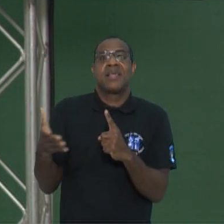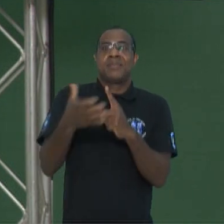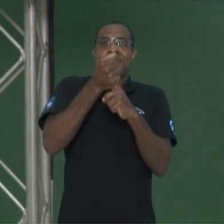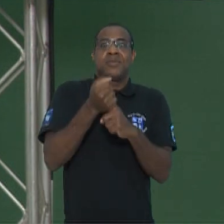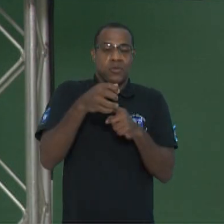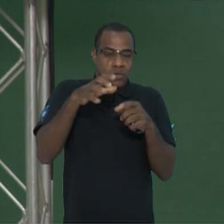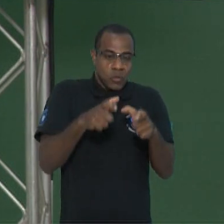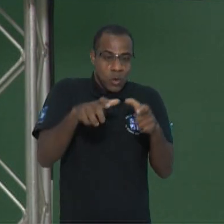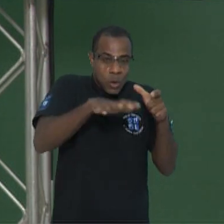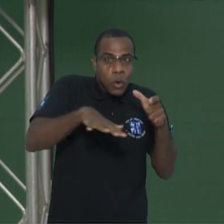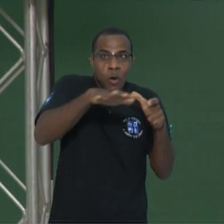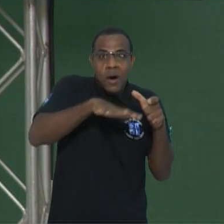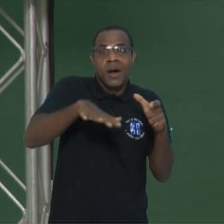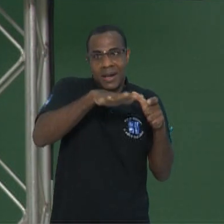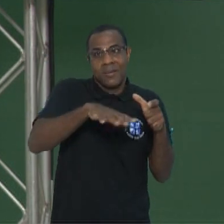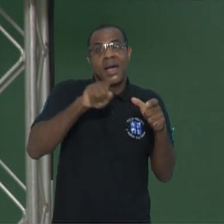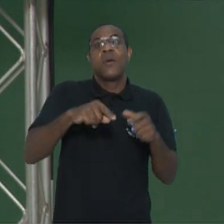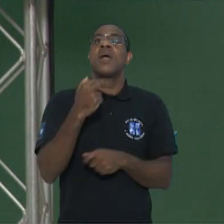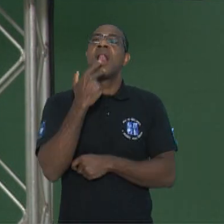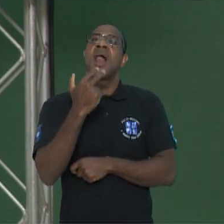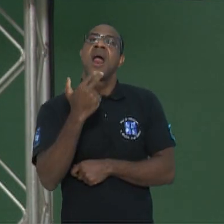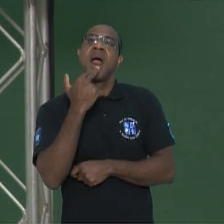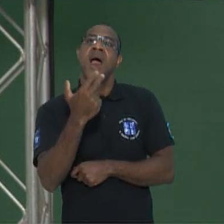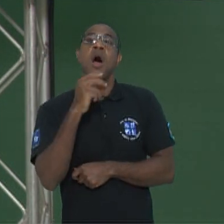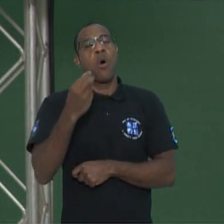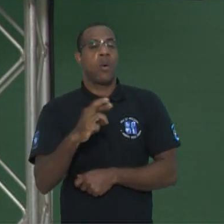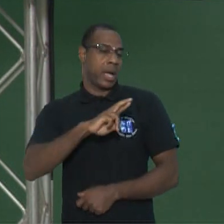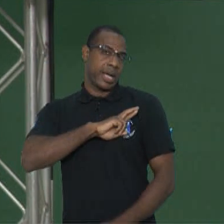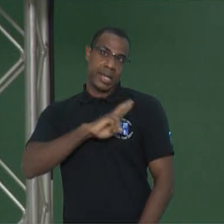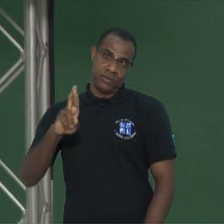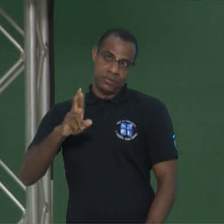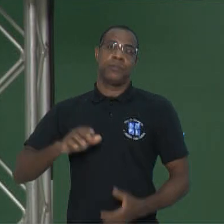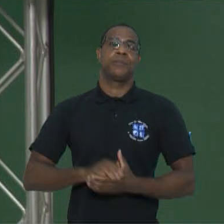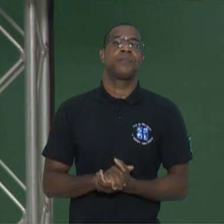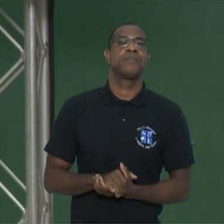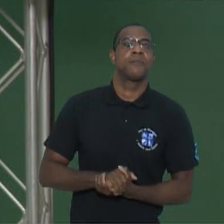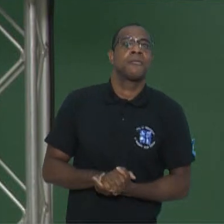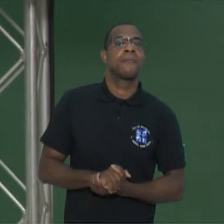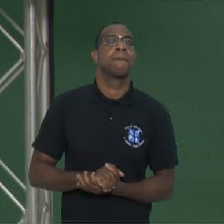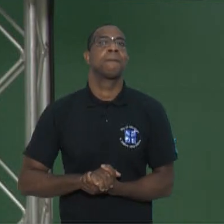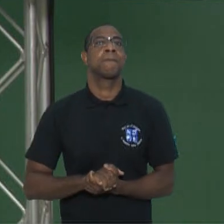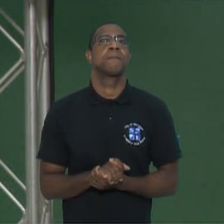área no mundo foi o idioma ou foi a religião, certo?